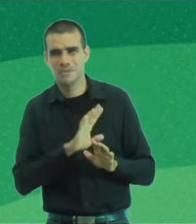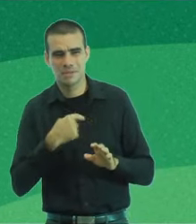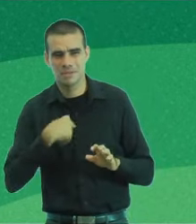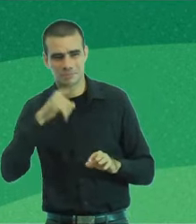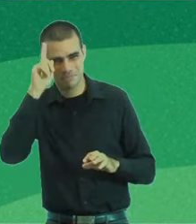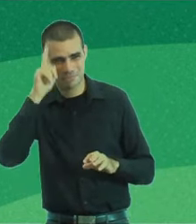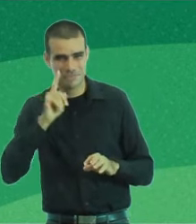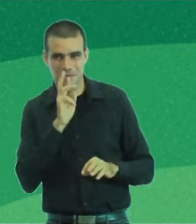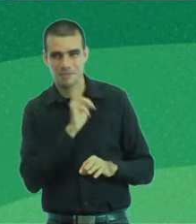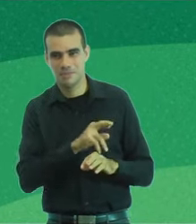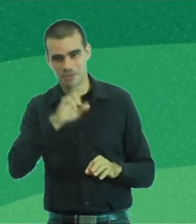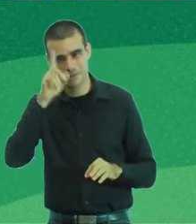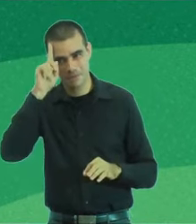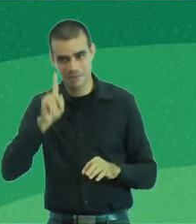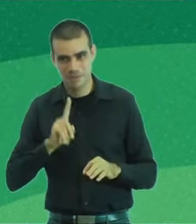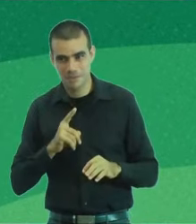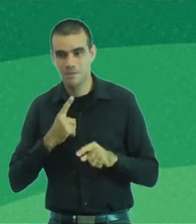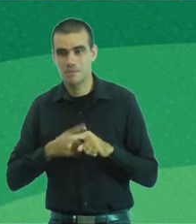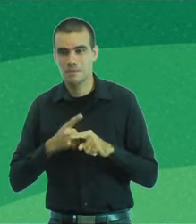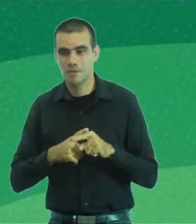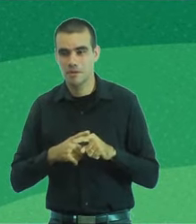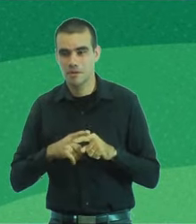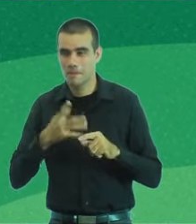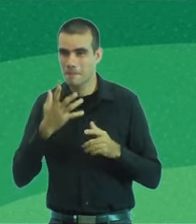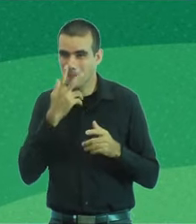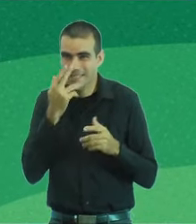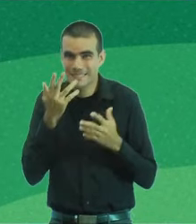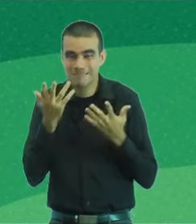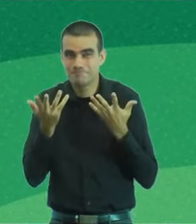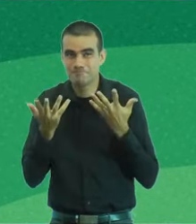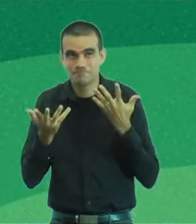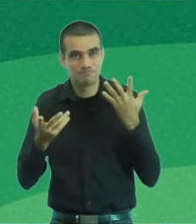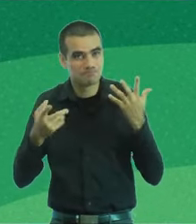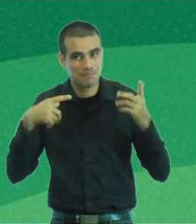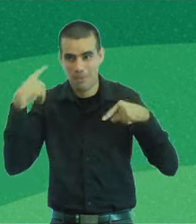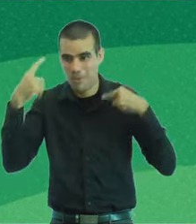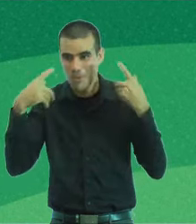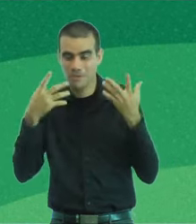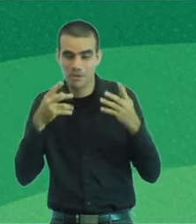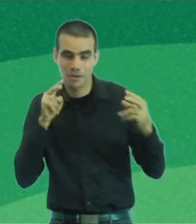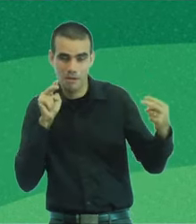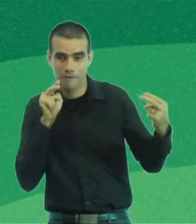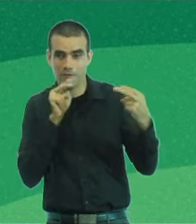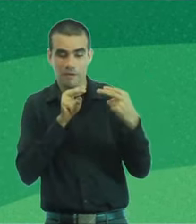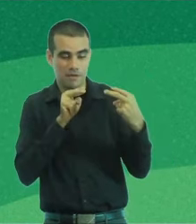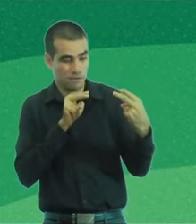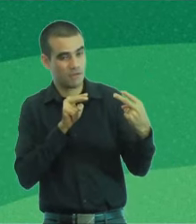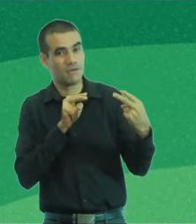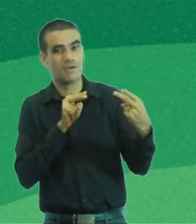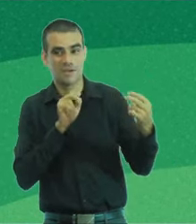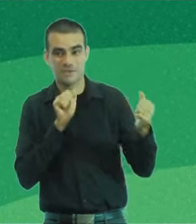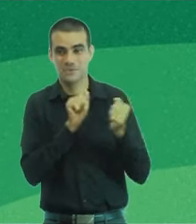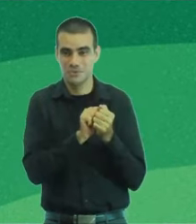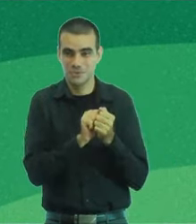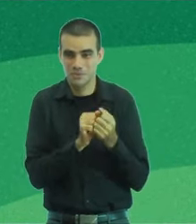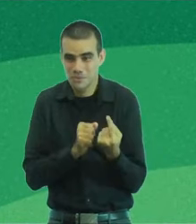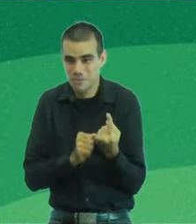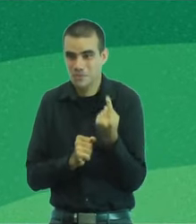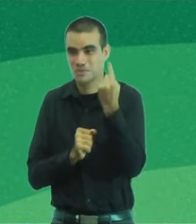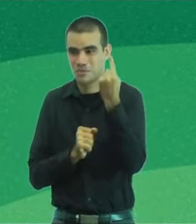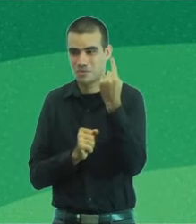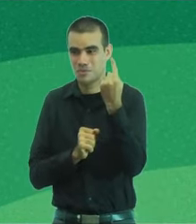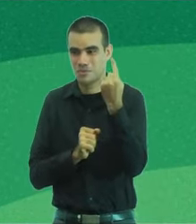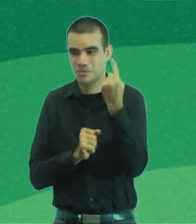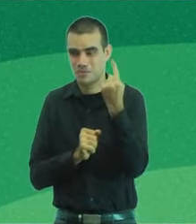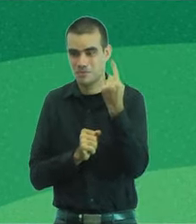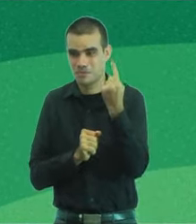sei responder sabe é muito doido a gente olha um para o outro e tamo aqui por causa de um sabe